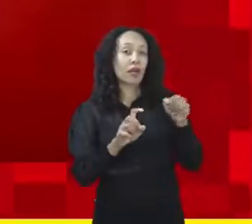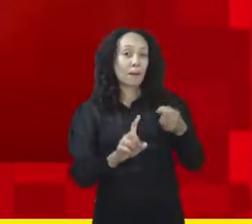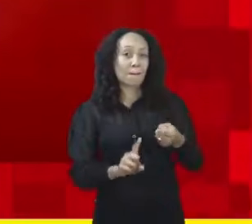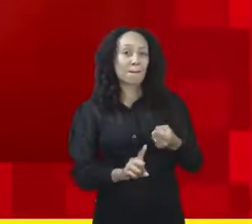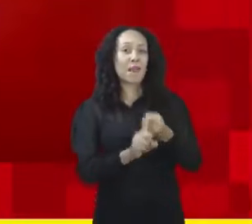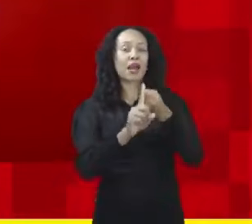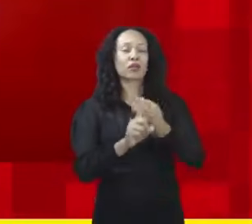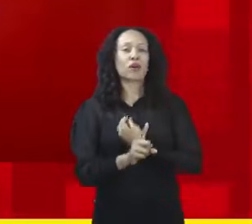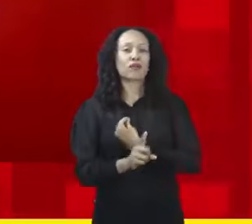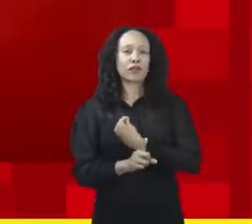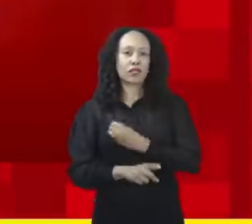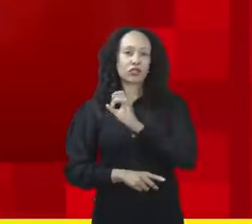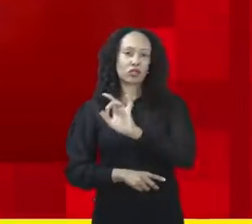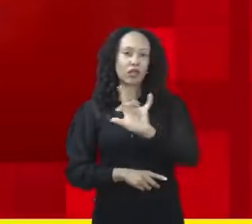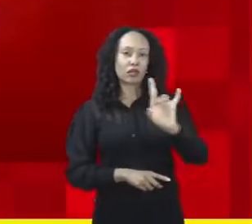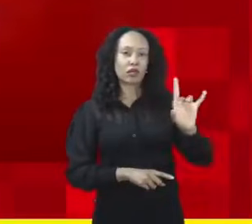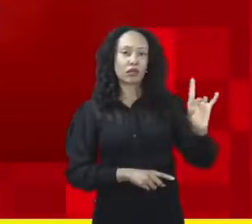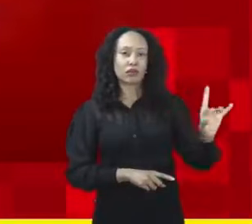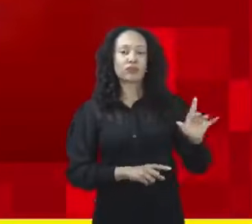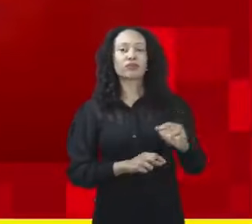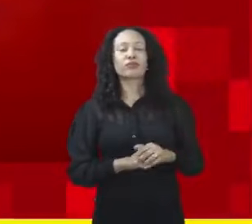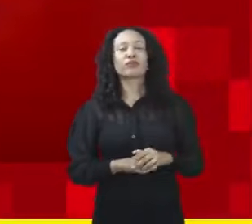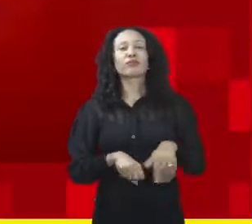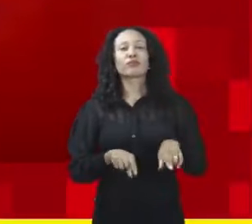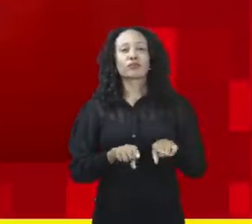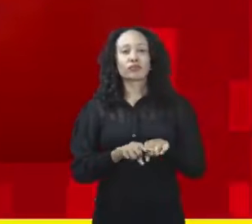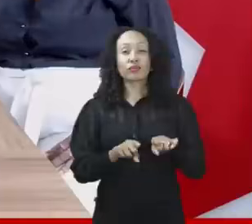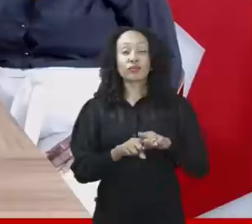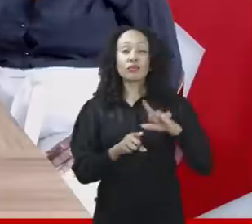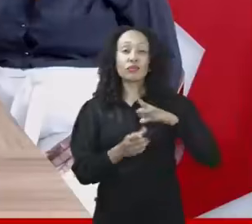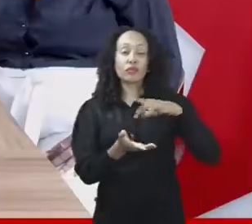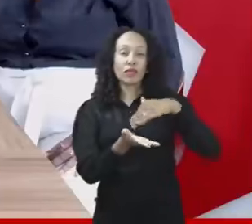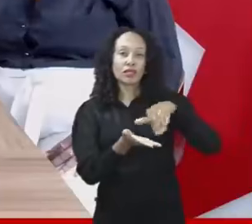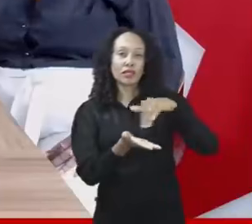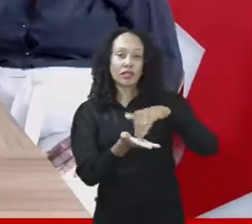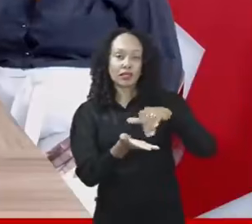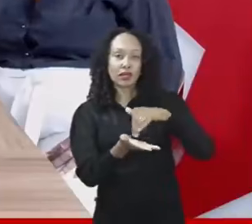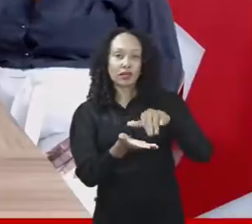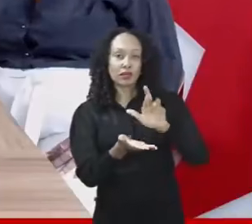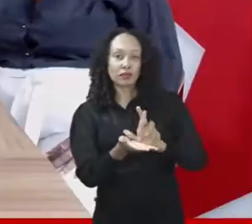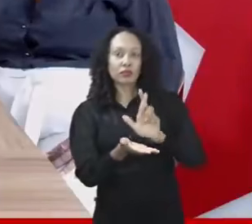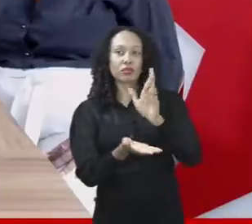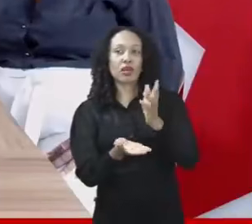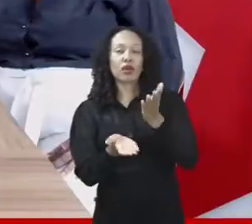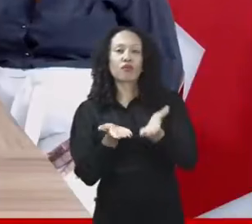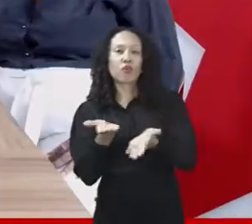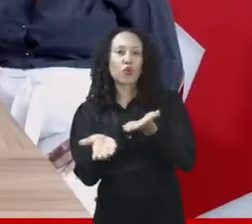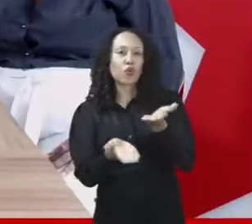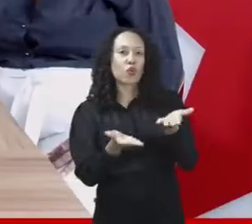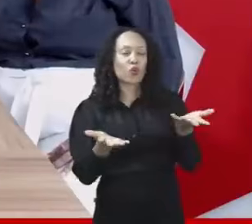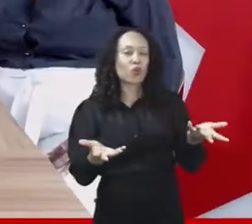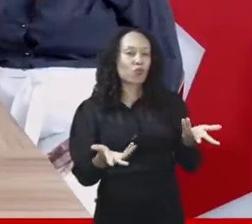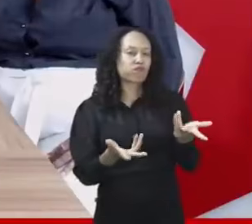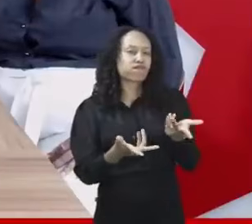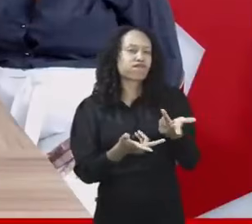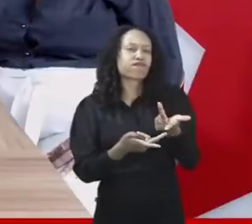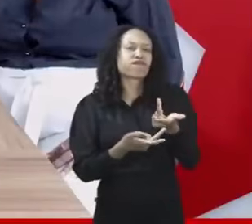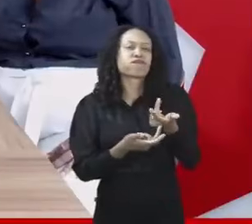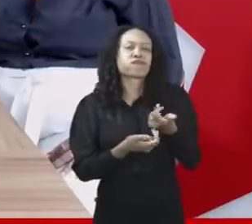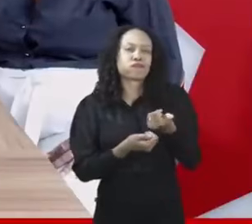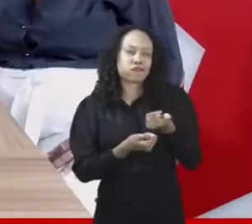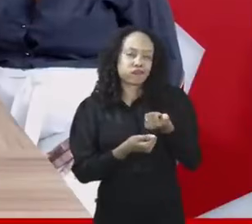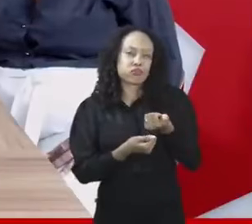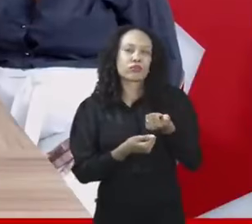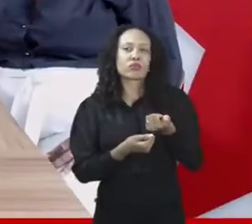a vida deles. Na CUT, a gente tem uma secretaria que cuidou muito brilhantemente do plebiscito, com